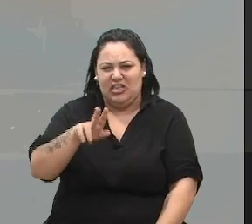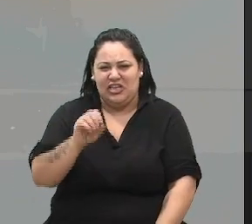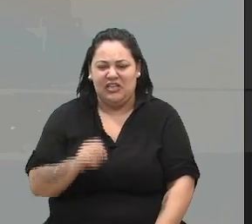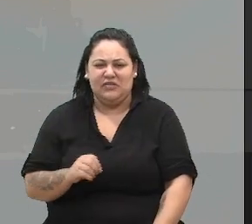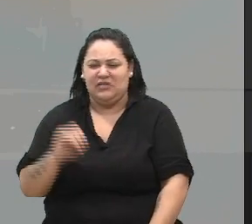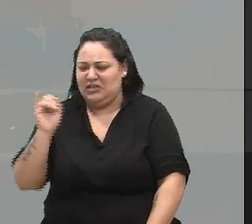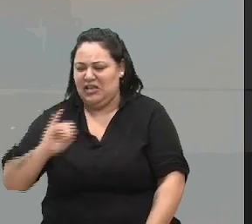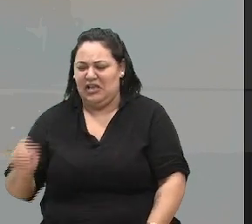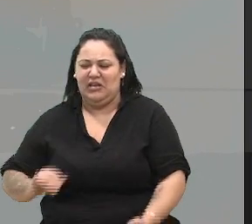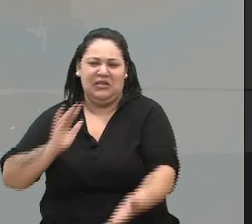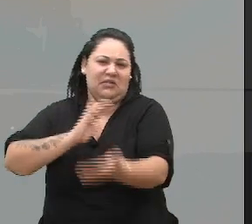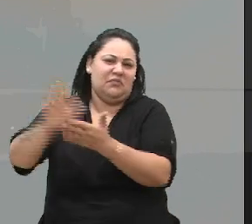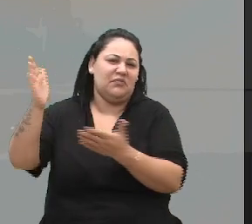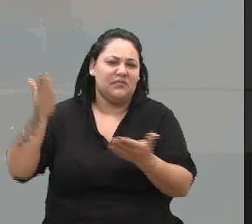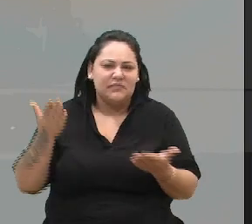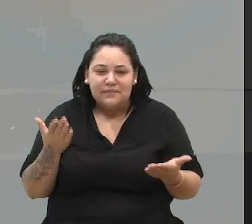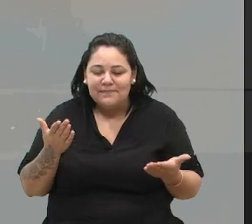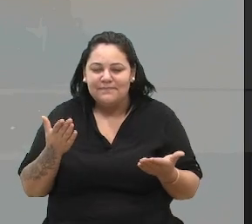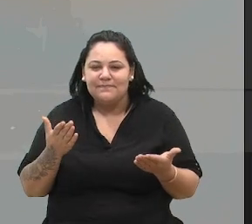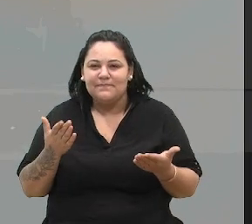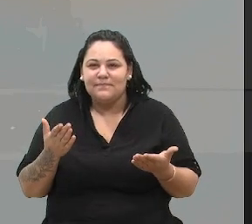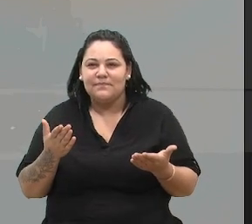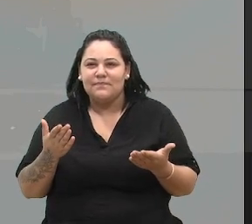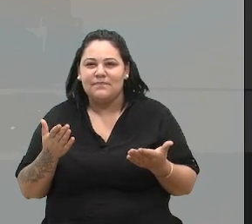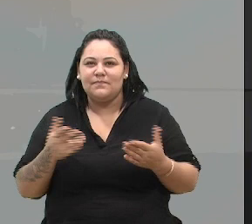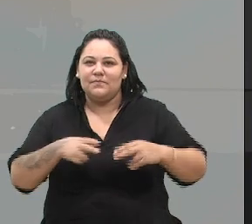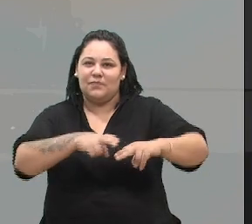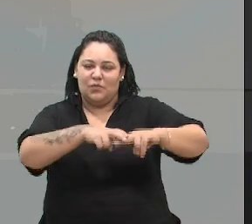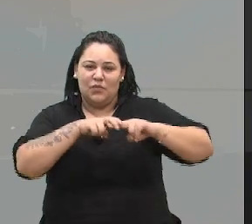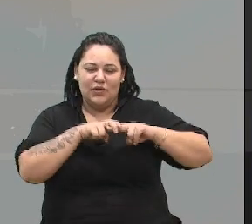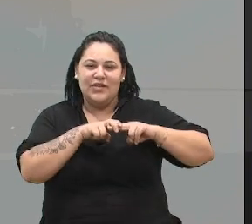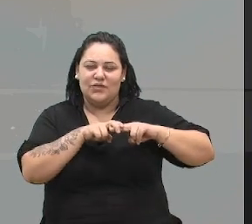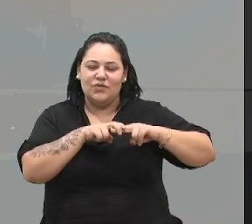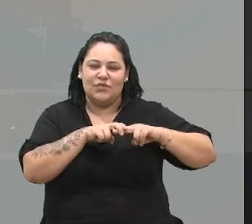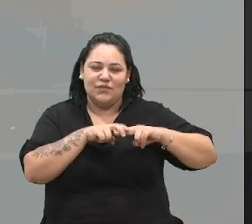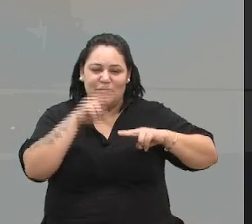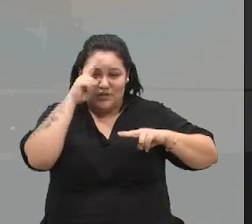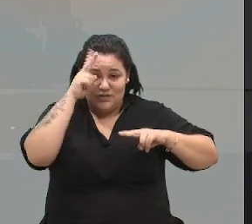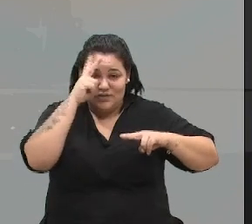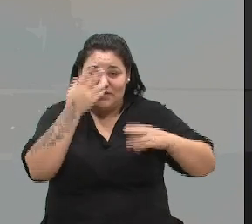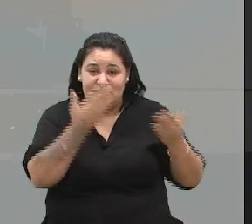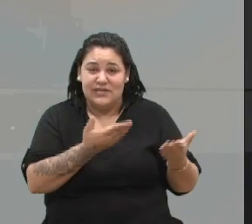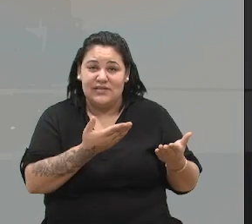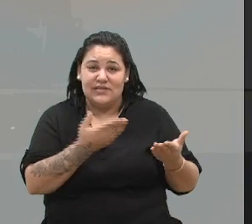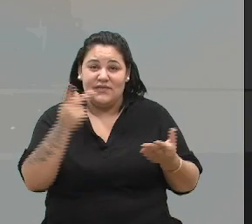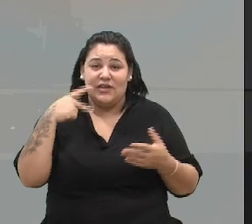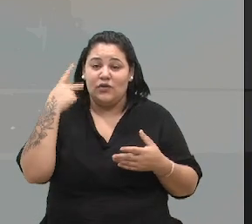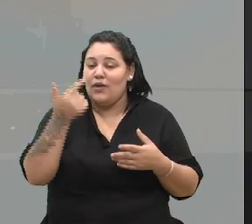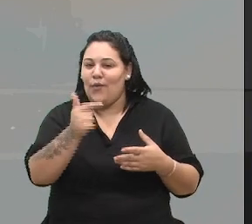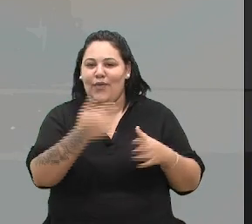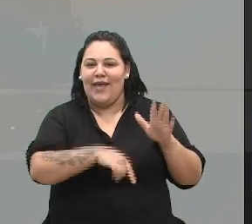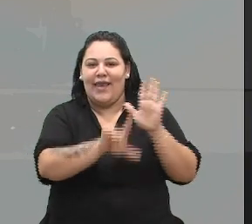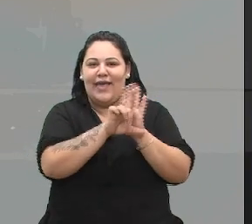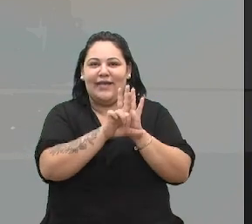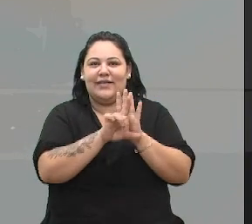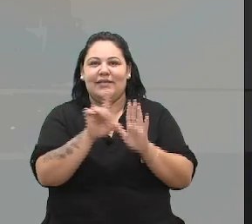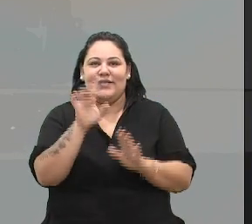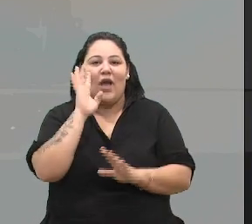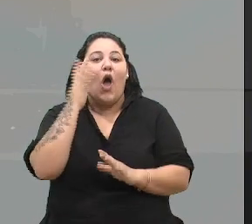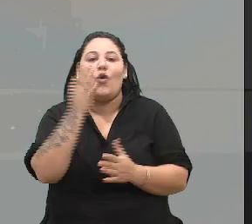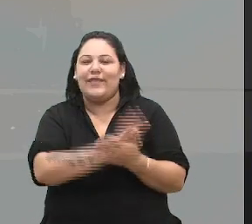arranquem, né? Para isso, Velocino, o ex-vereador, para isso não tem lei, não acontece